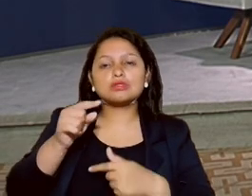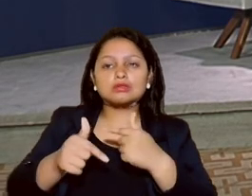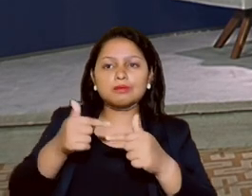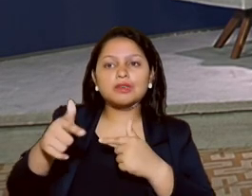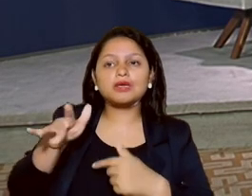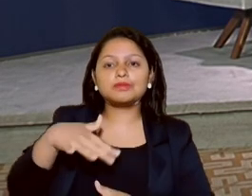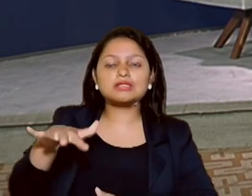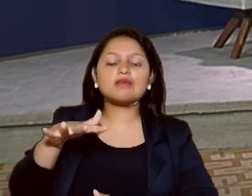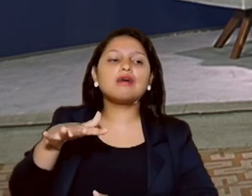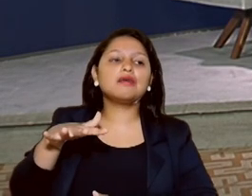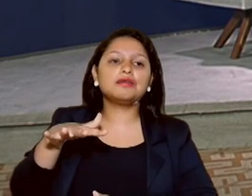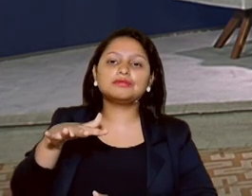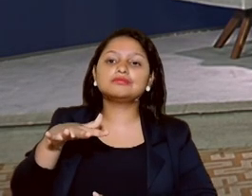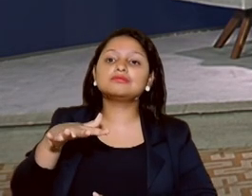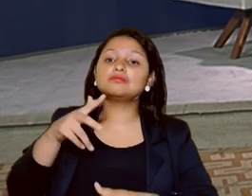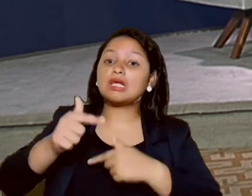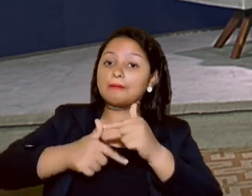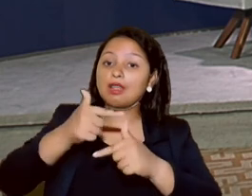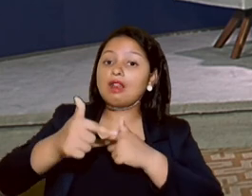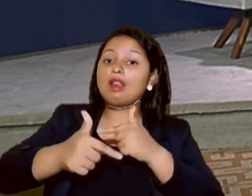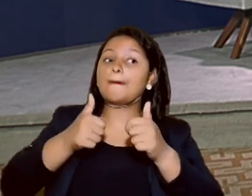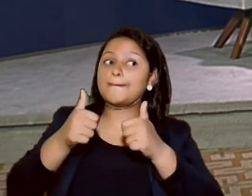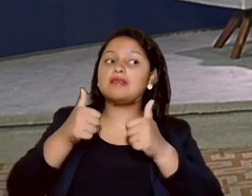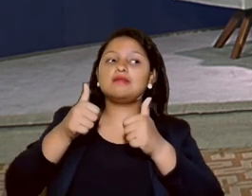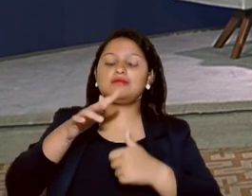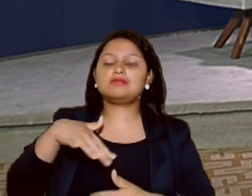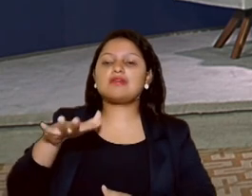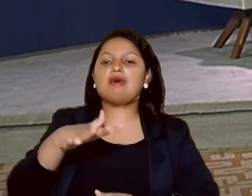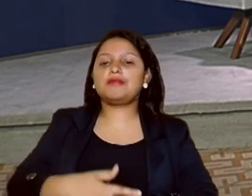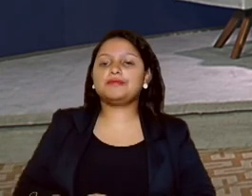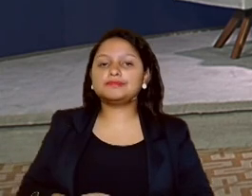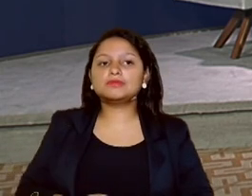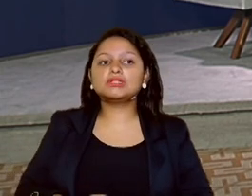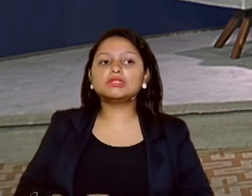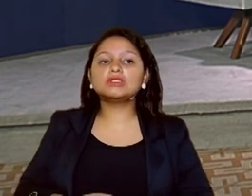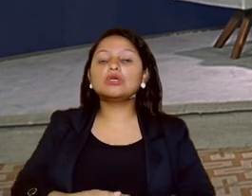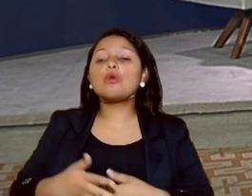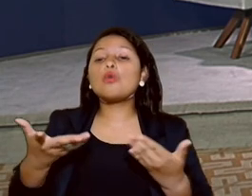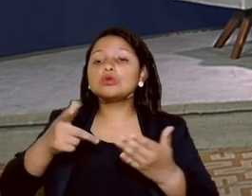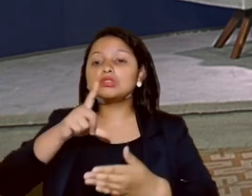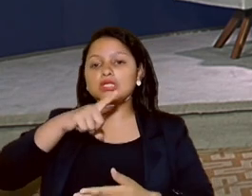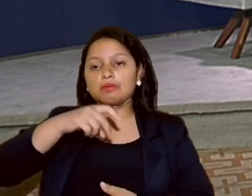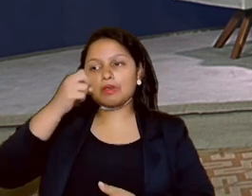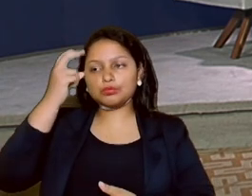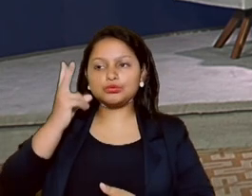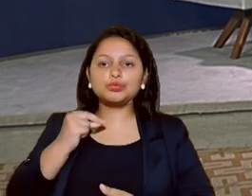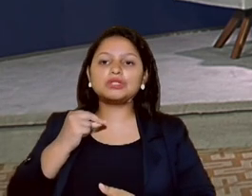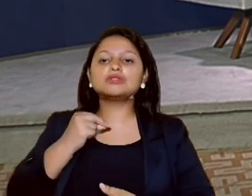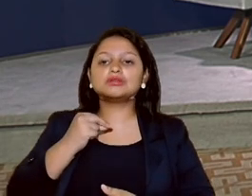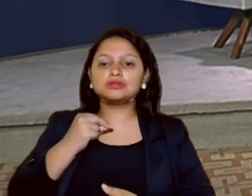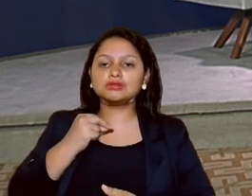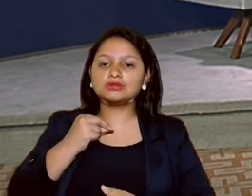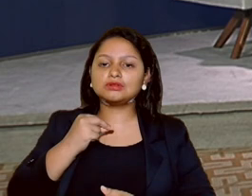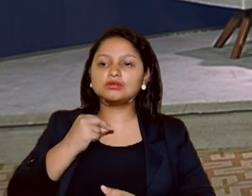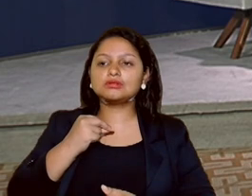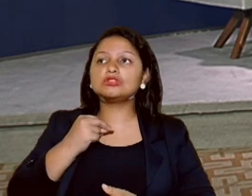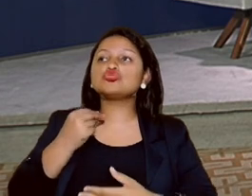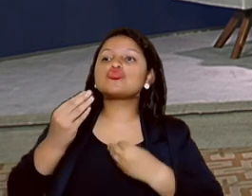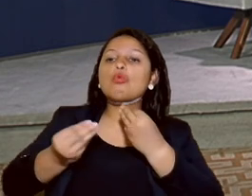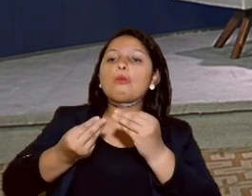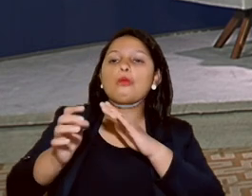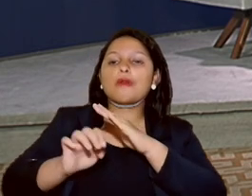ecossistema trabalhar muito forte nesse sentido né Hoje existe uma cultura estabelecida de Como as empresas